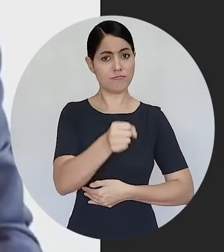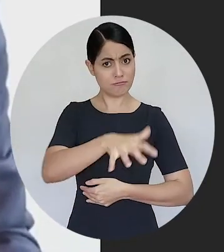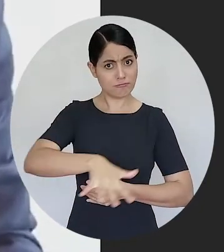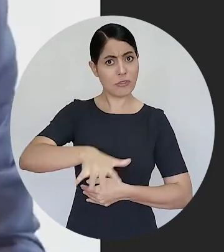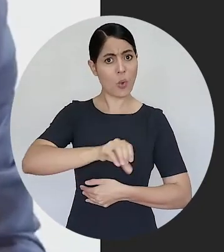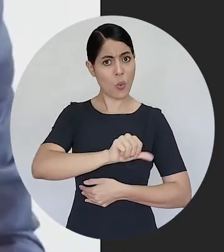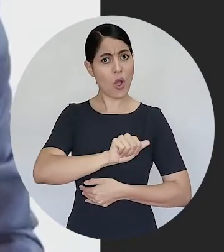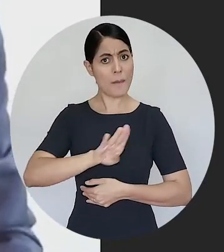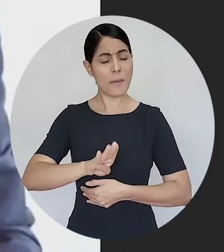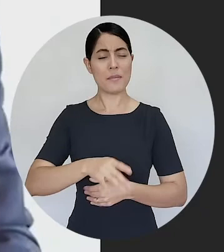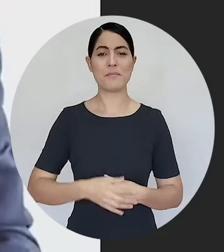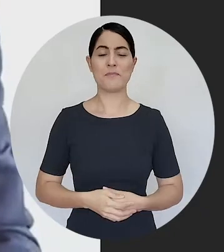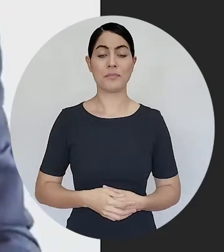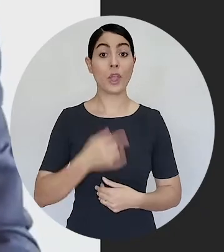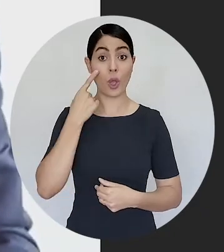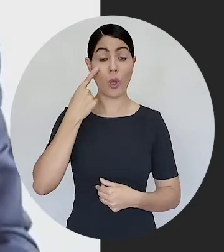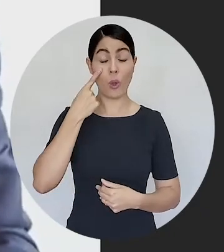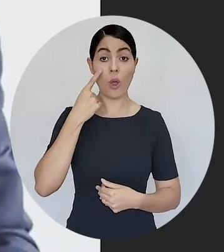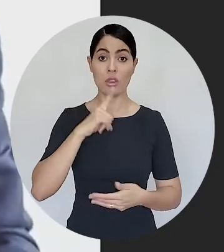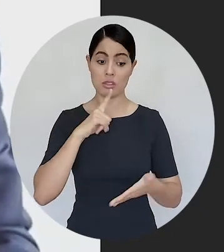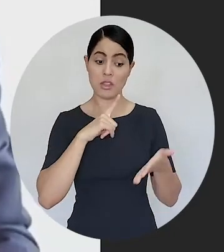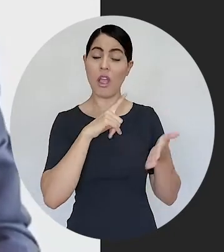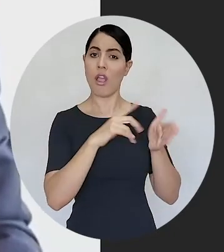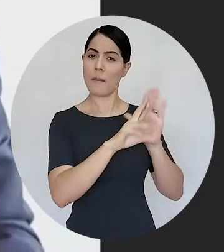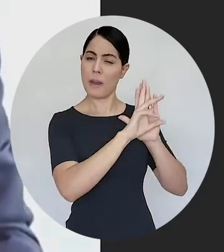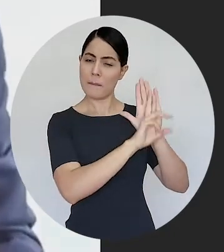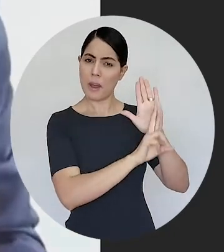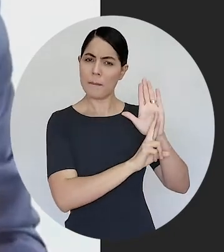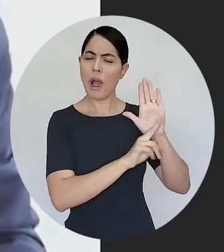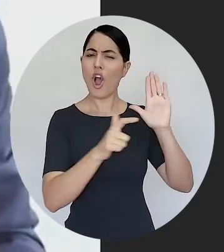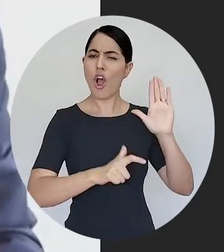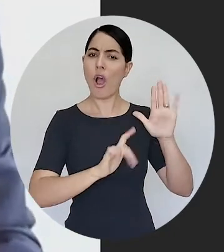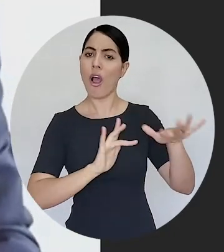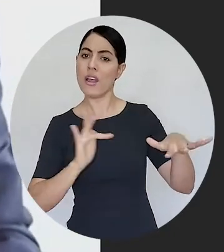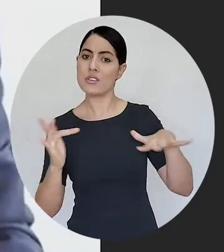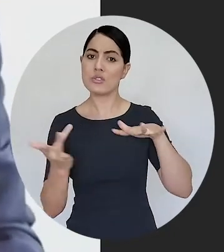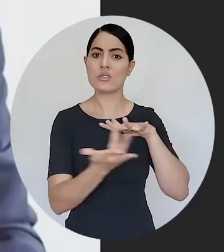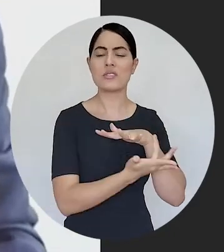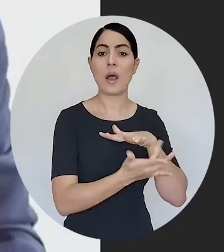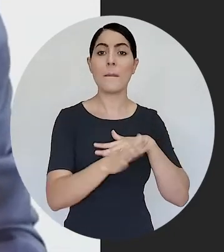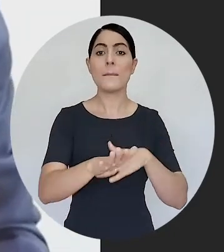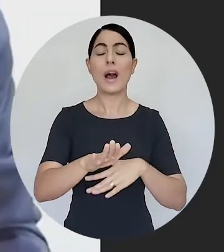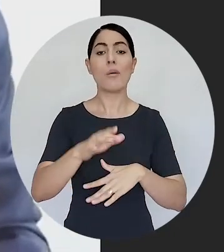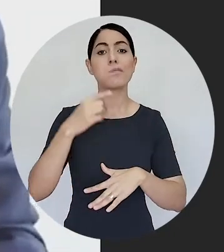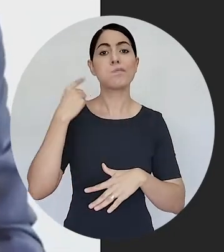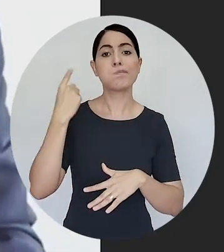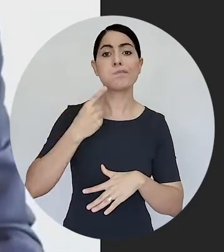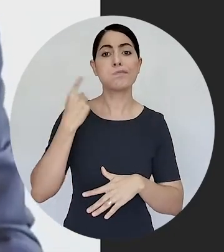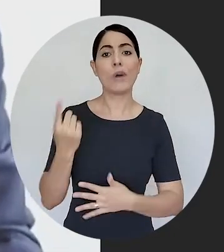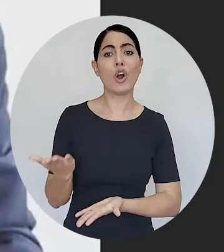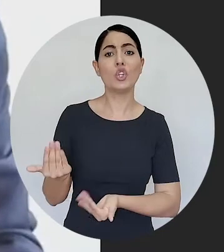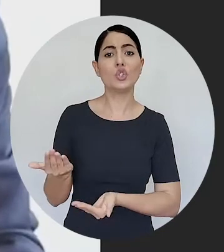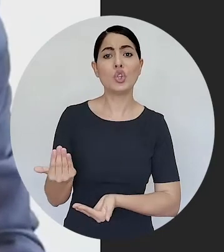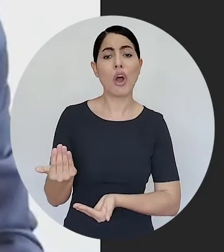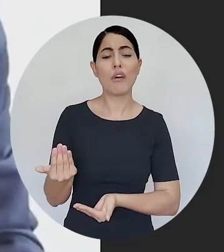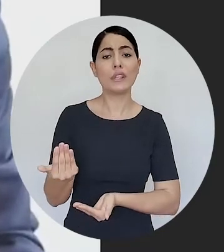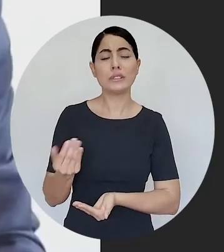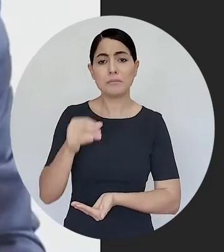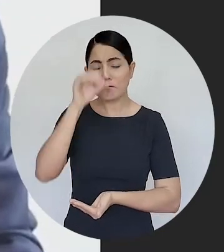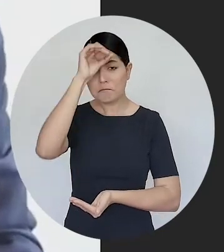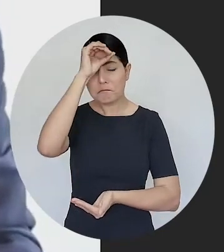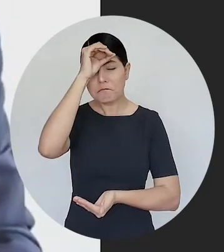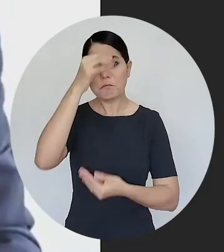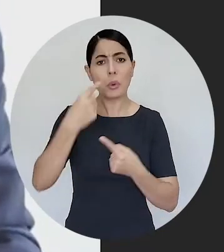É impressionante, para quem acompanha os relatórios, por exemplo, das redes sociais, o desconhecimento que parcela dos